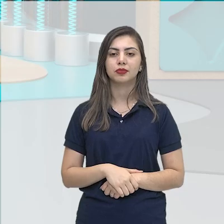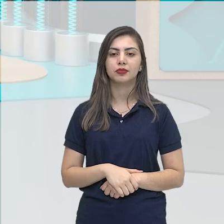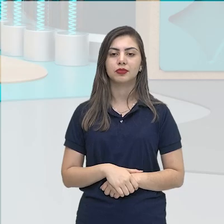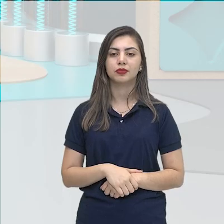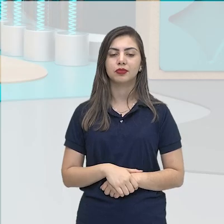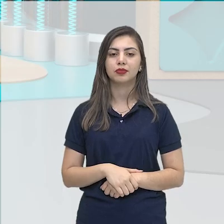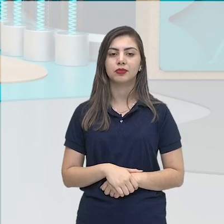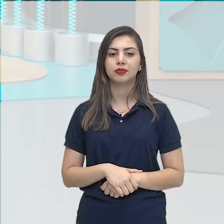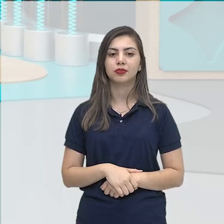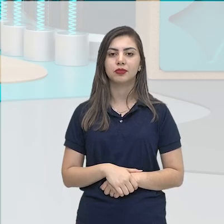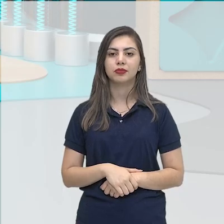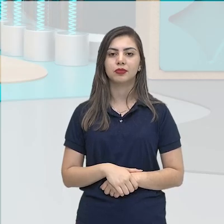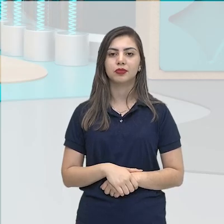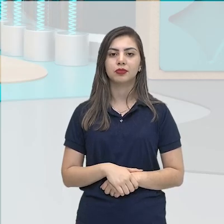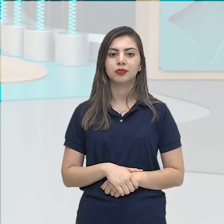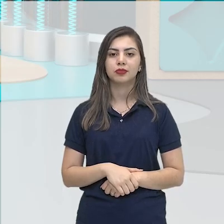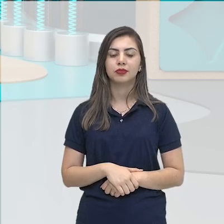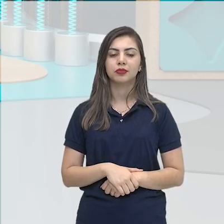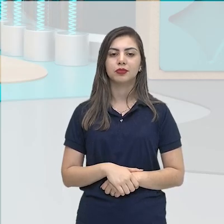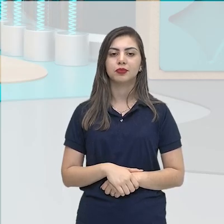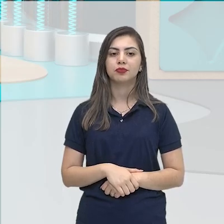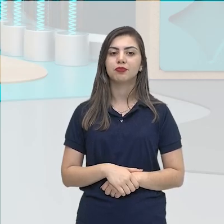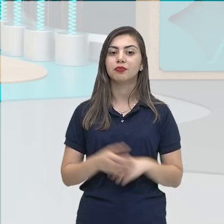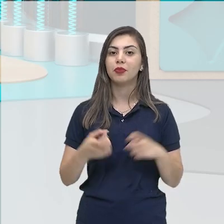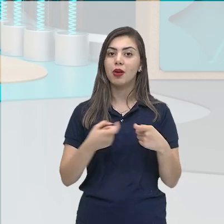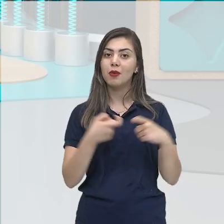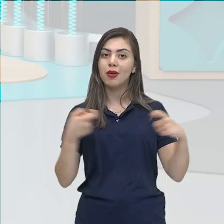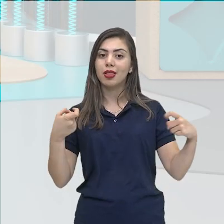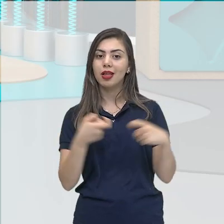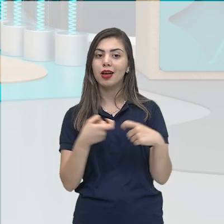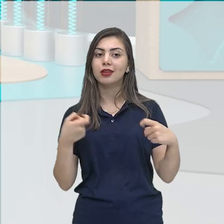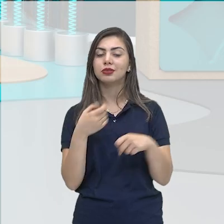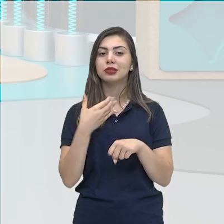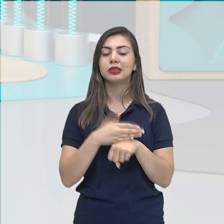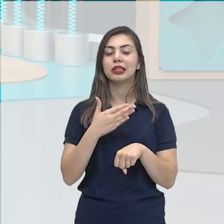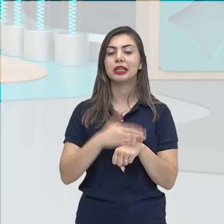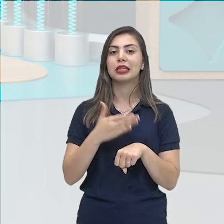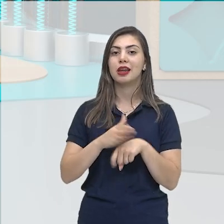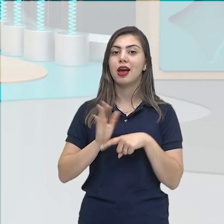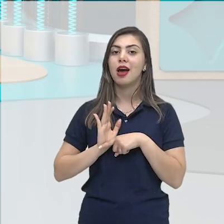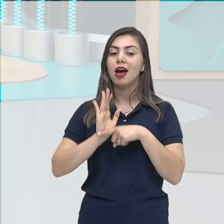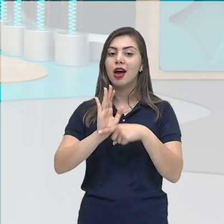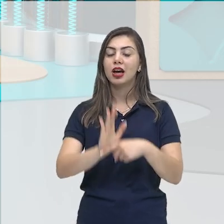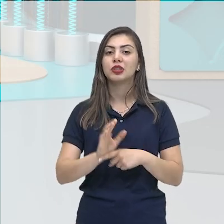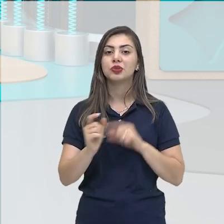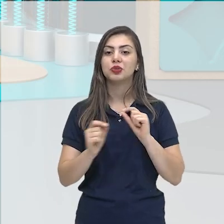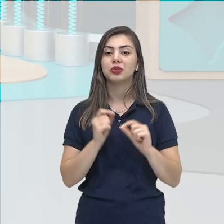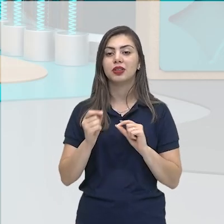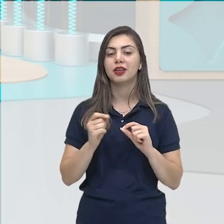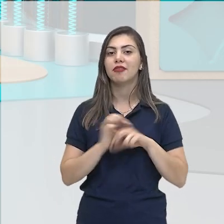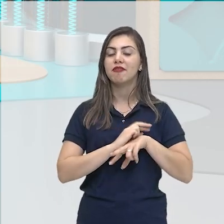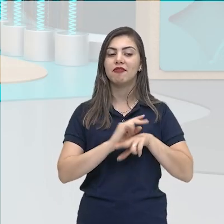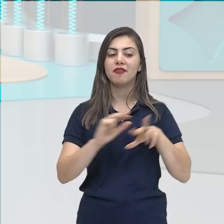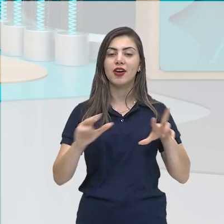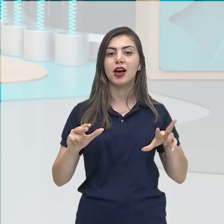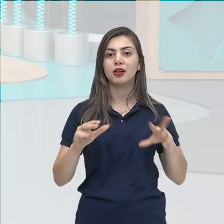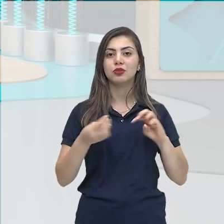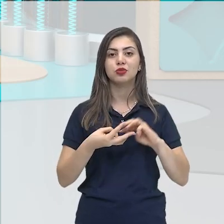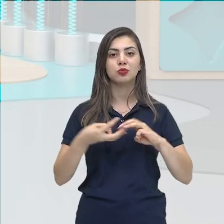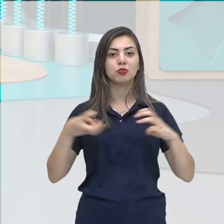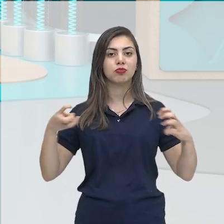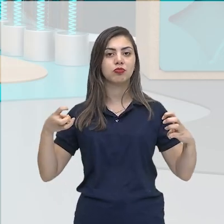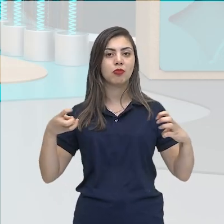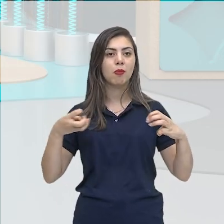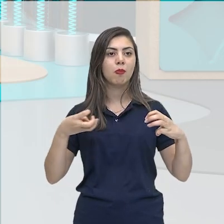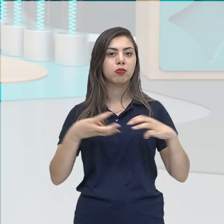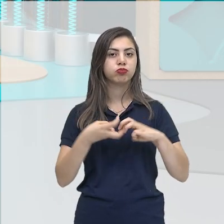Agora sim, daqui a pouquinho, as faixas elásticas. Então, esses elásticos no treino, eles vão servir para fortalecer os diferentes